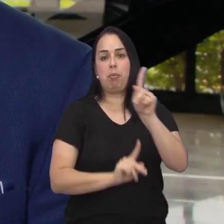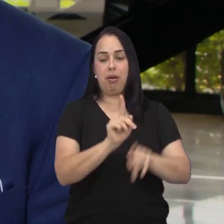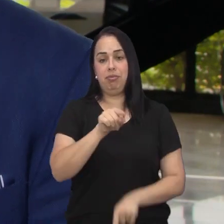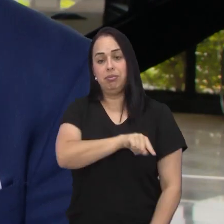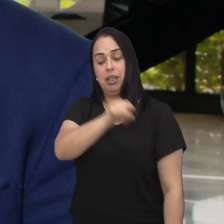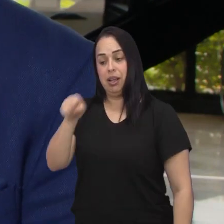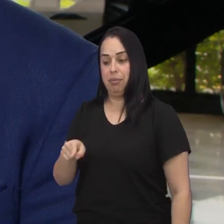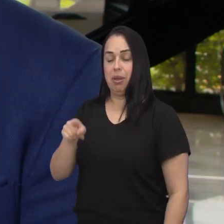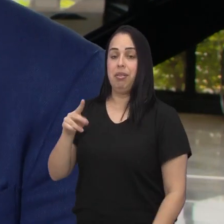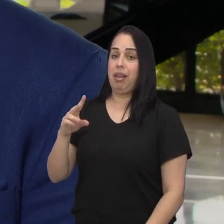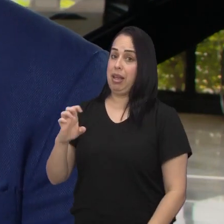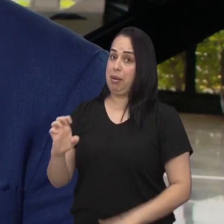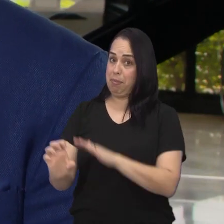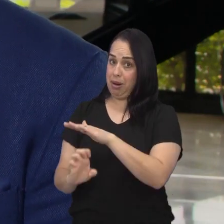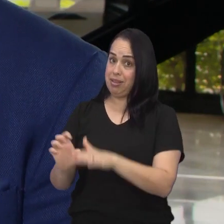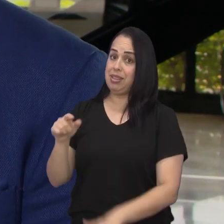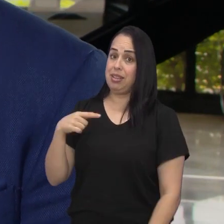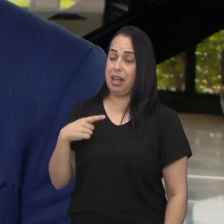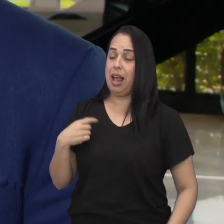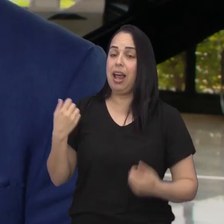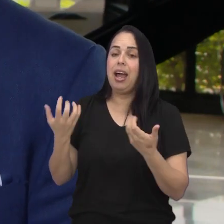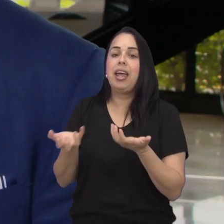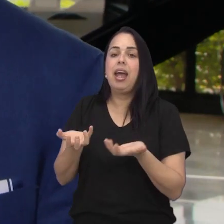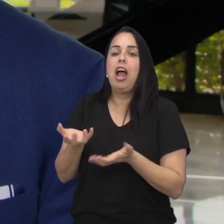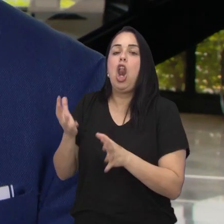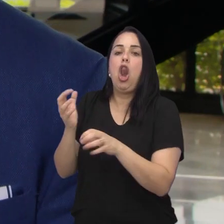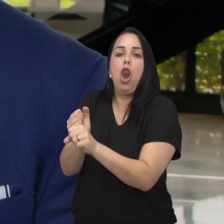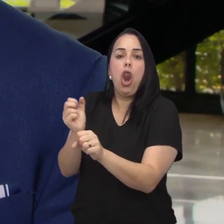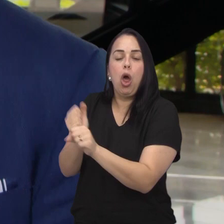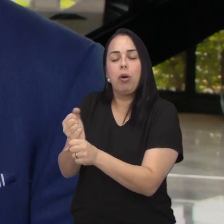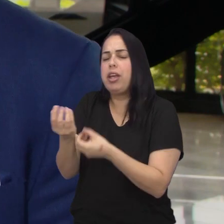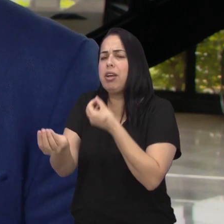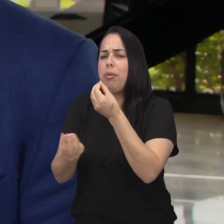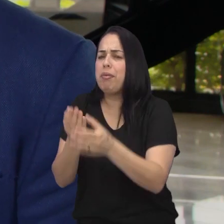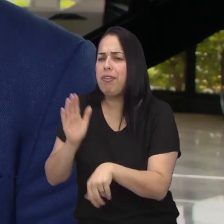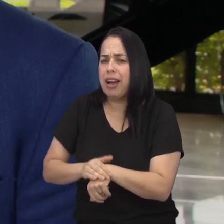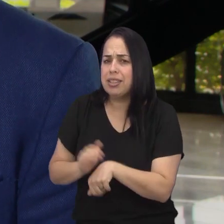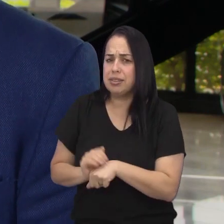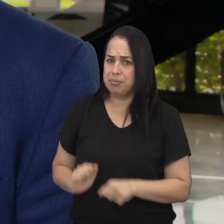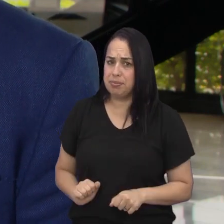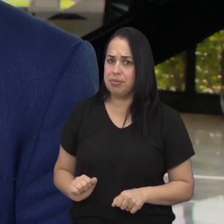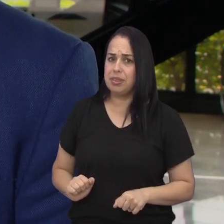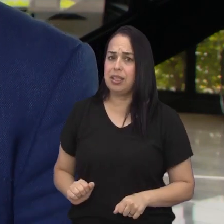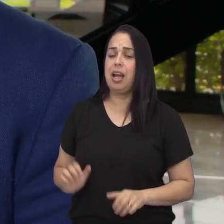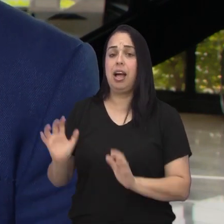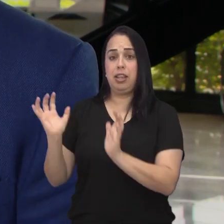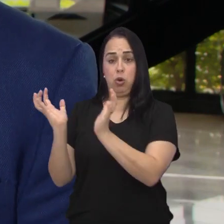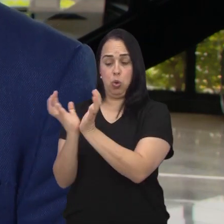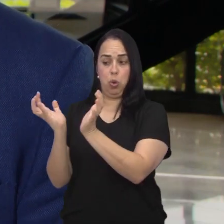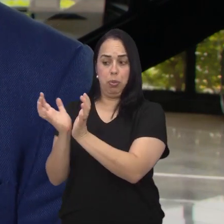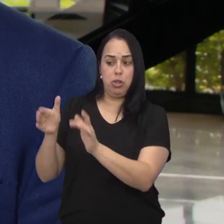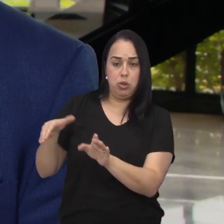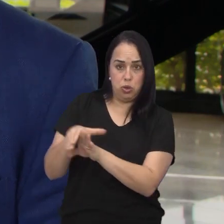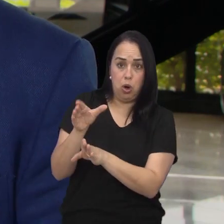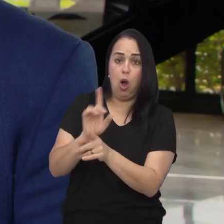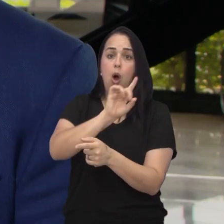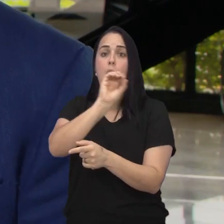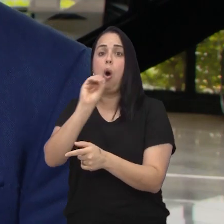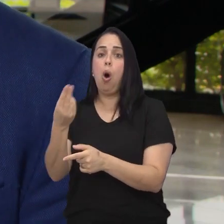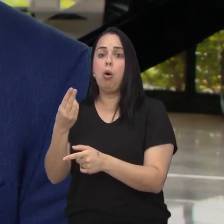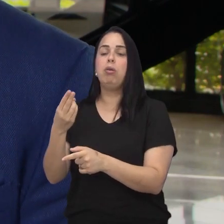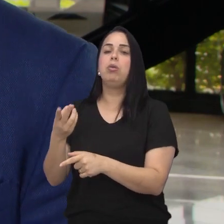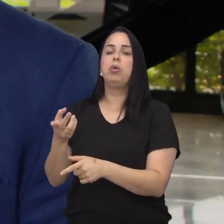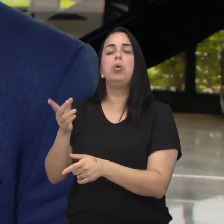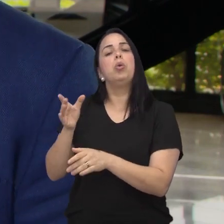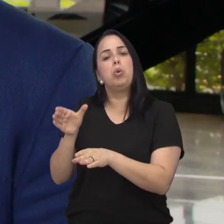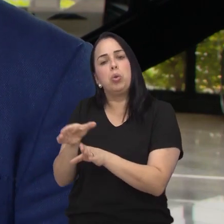população. Na empresa privada é o contrário, ela busca sempre o capital. E como ela faz isso? Ou ela tem um grupo de acionistas ou um